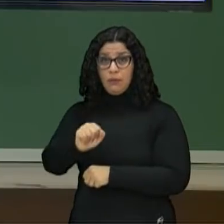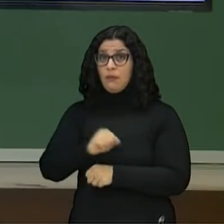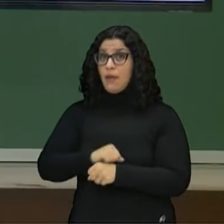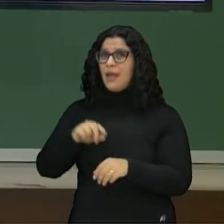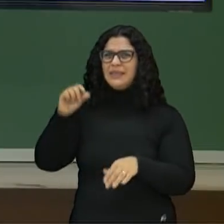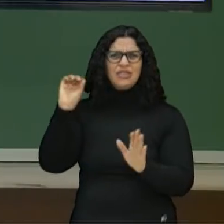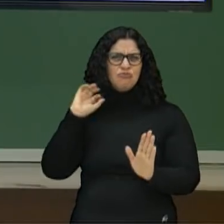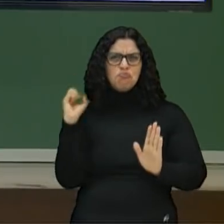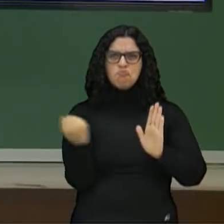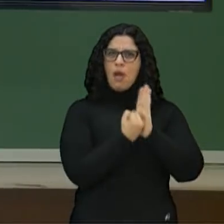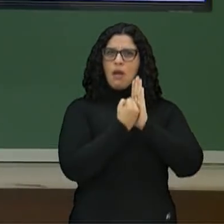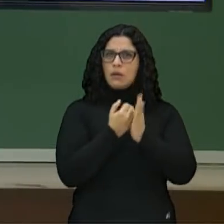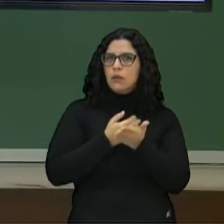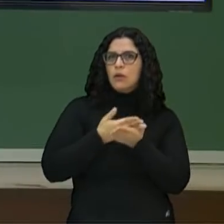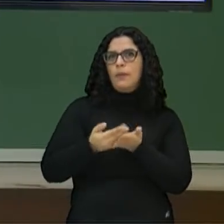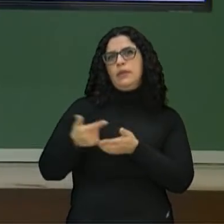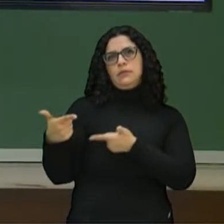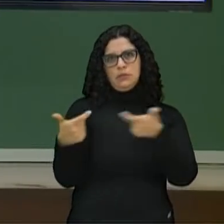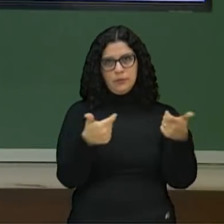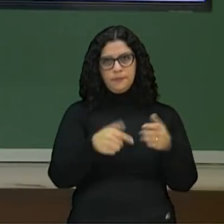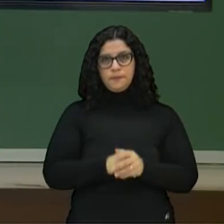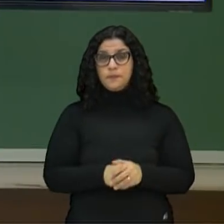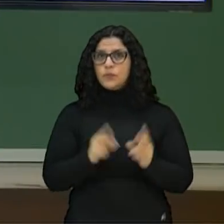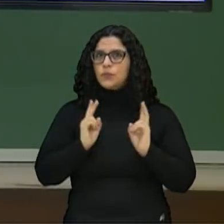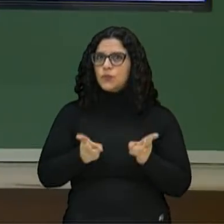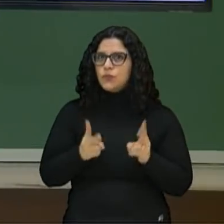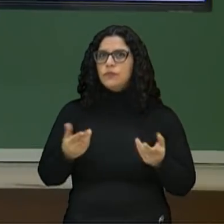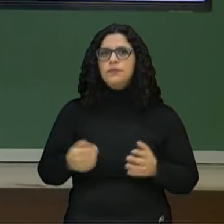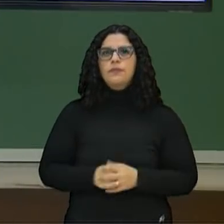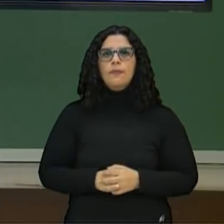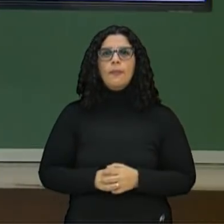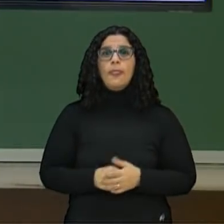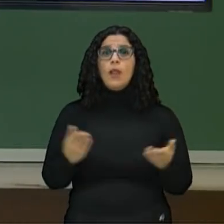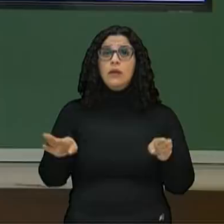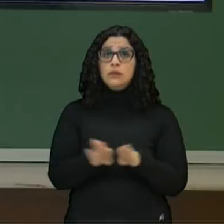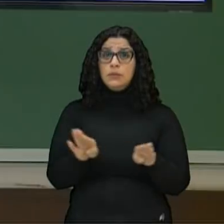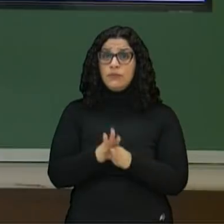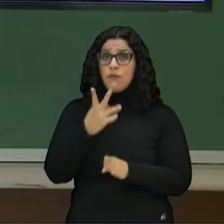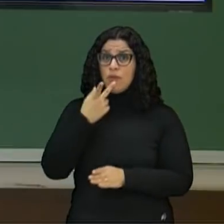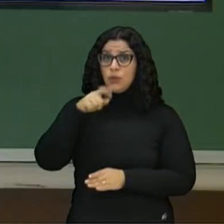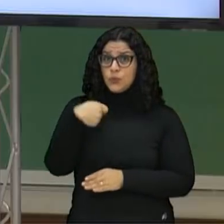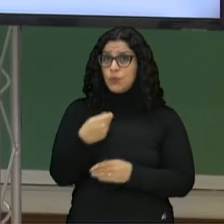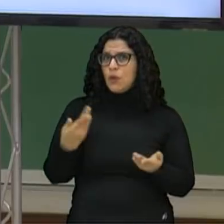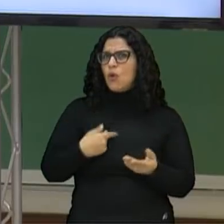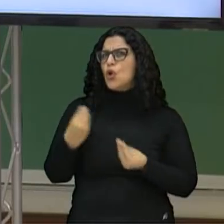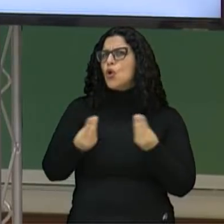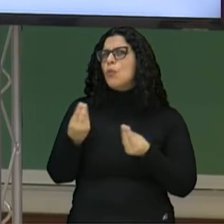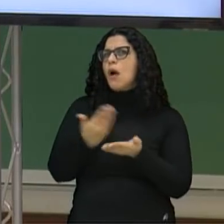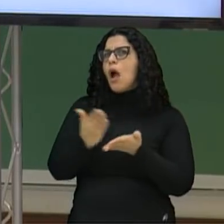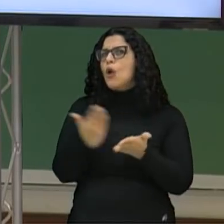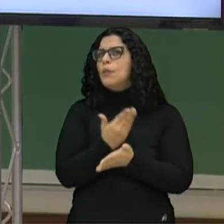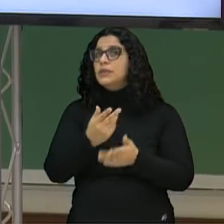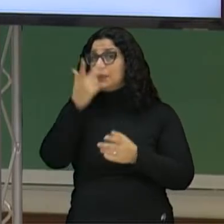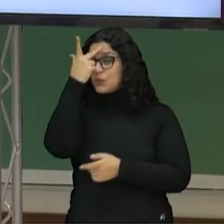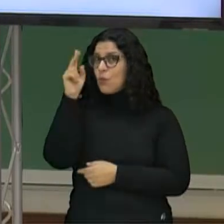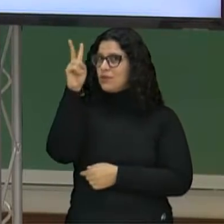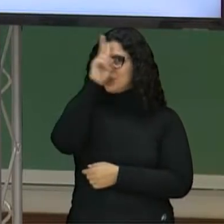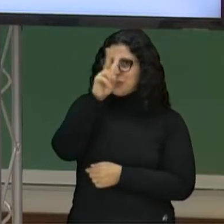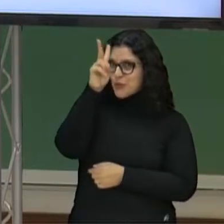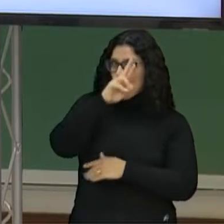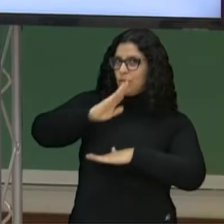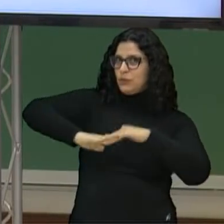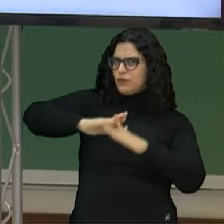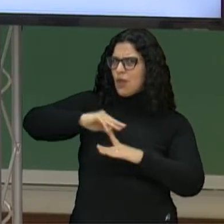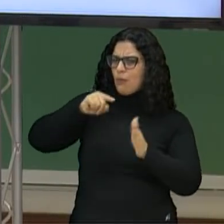como data que marca o início da guerra. Continuando, vamos falar um pouquinho sobre o que alguns historiadores,